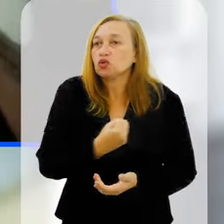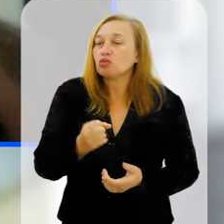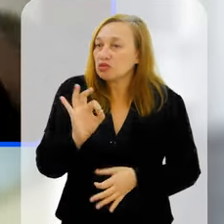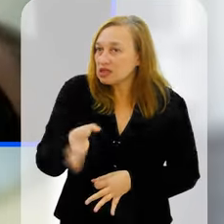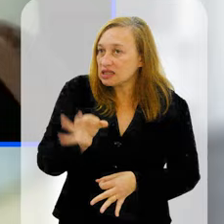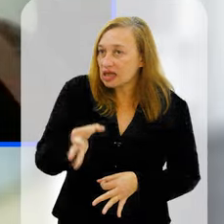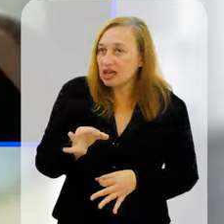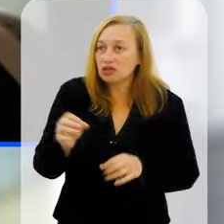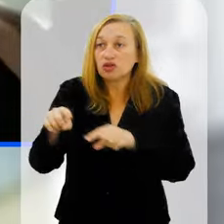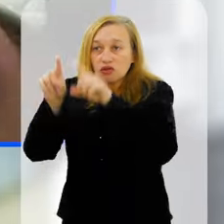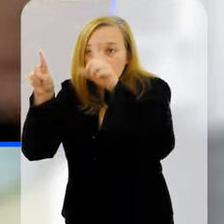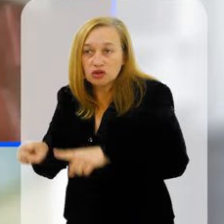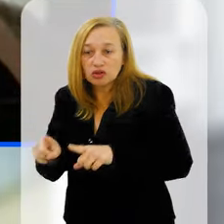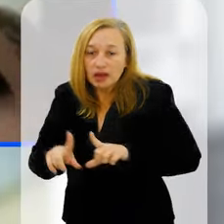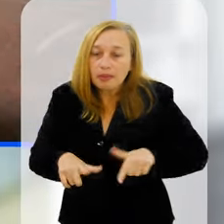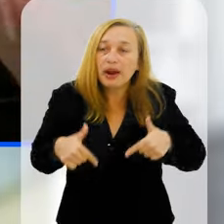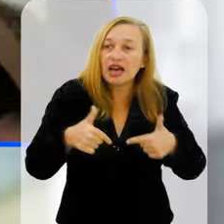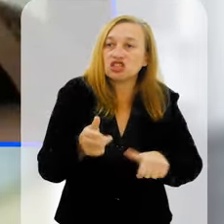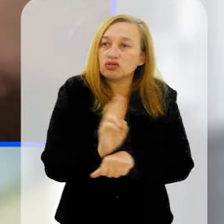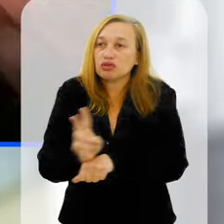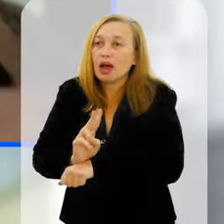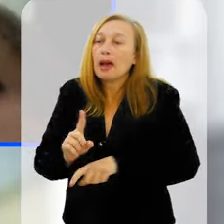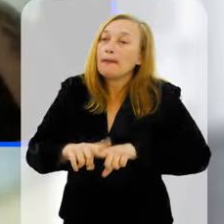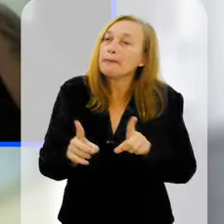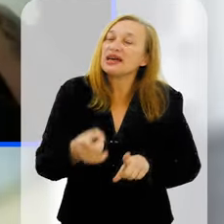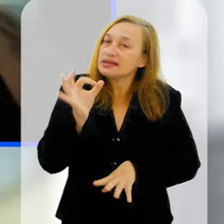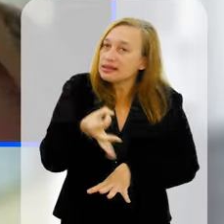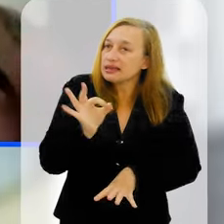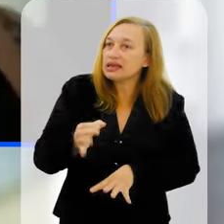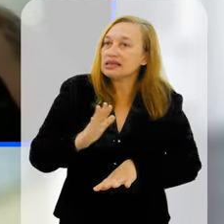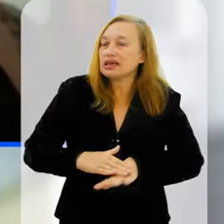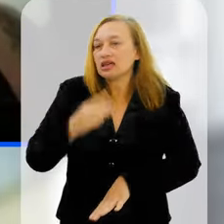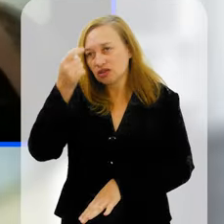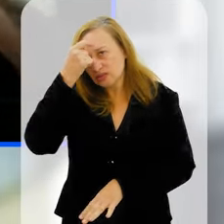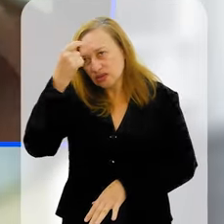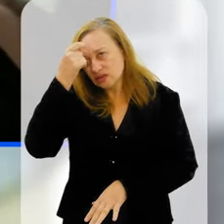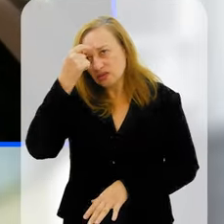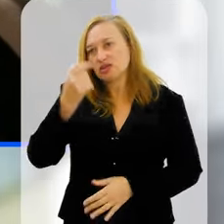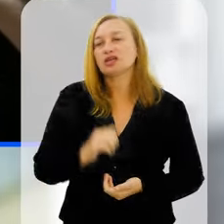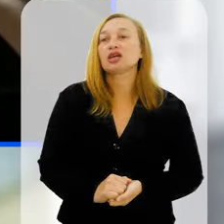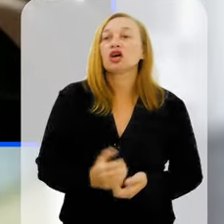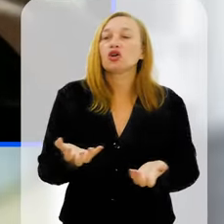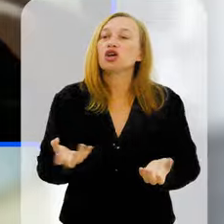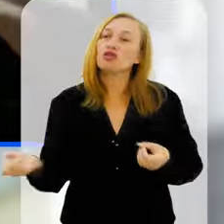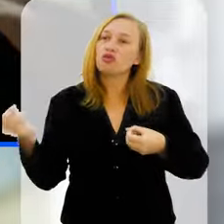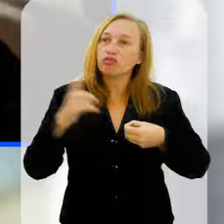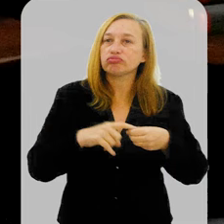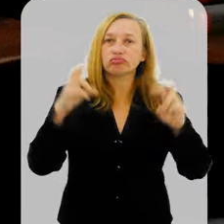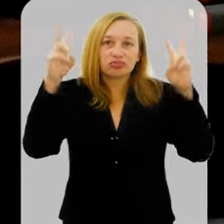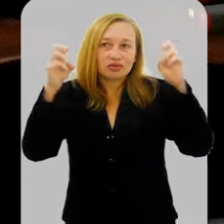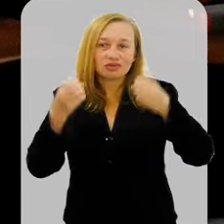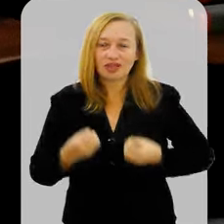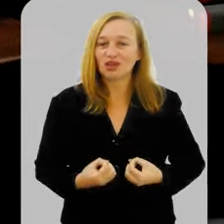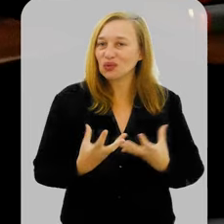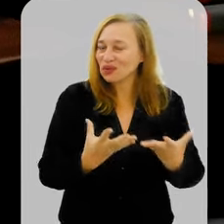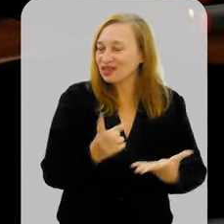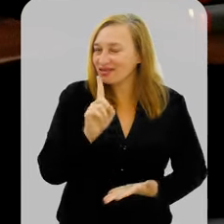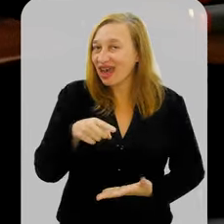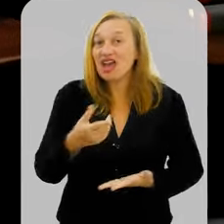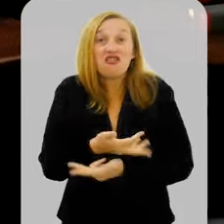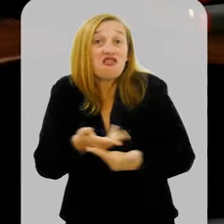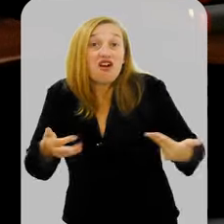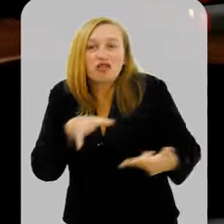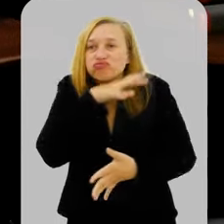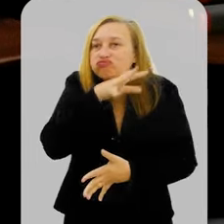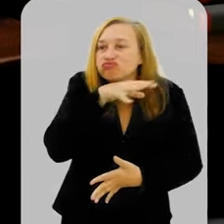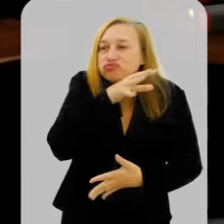obra qualificada. Mas aos poucos a gente está subindo um degrauzinho ali. E eu tenho certeza que as próprias pessoas também vão se conscientizar. Eu queria voltar no